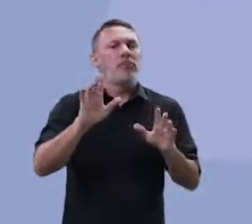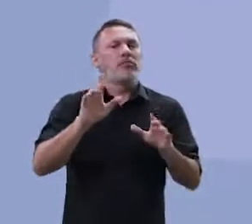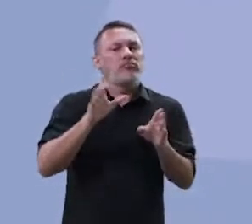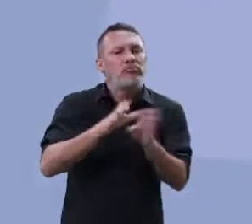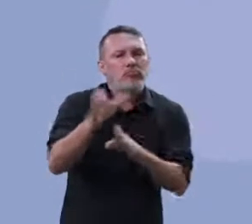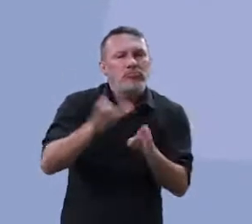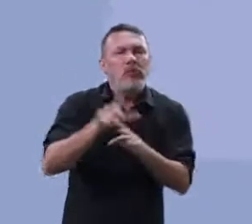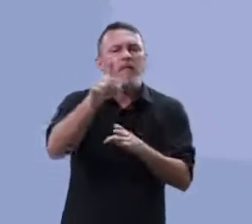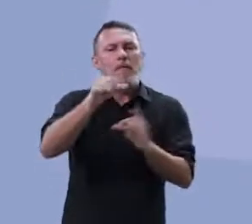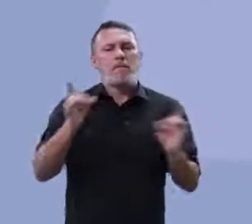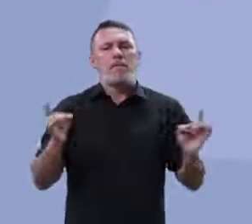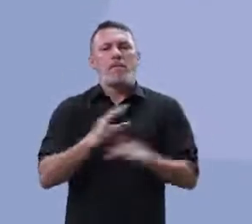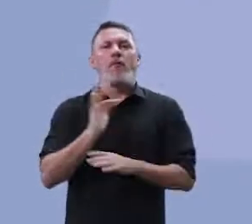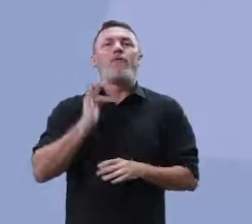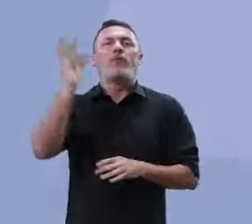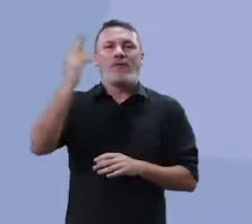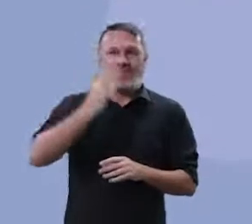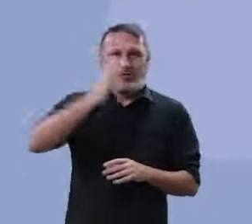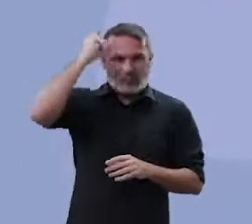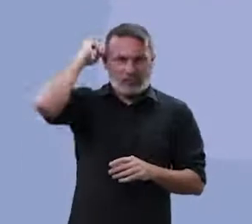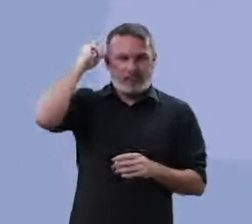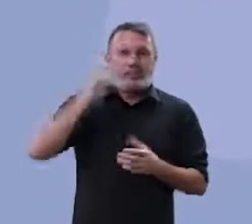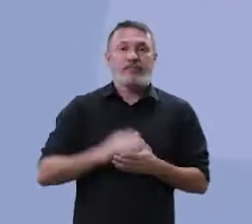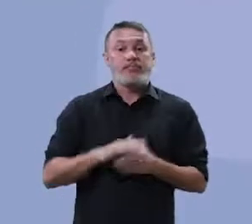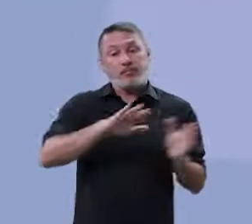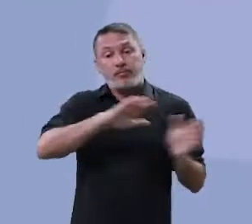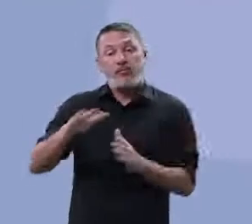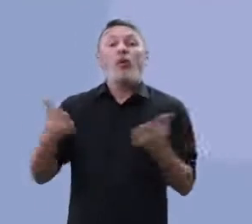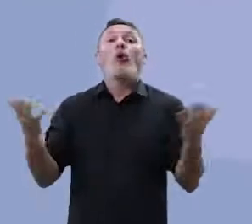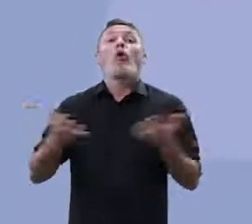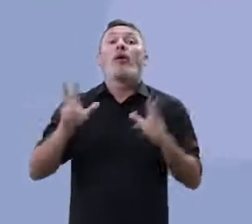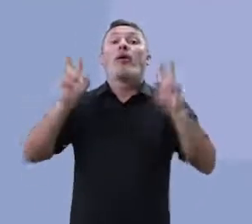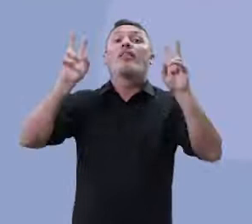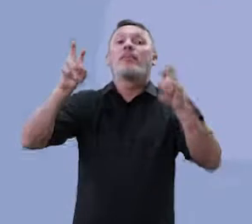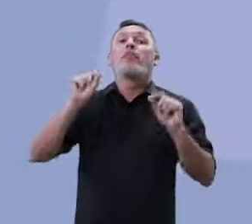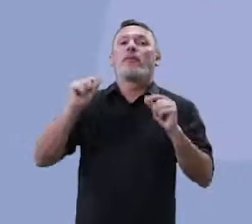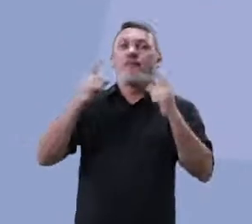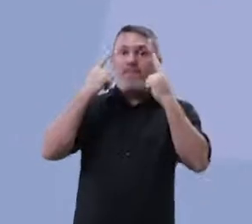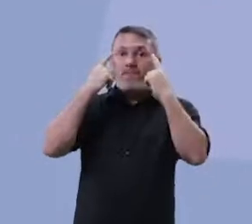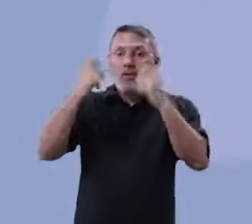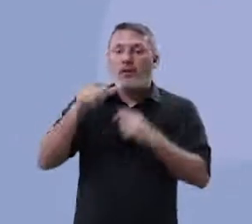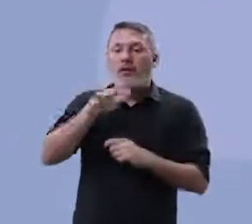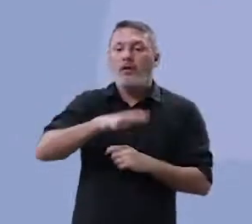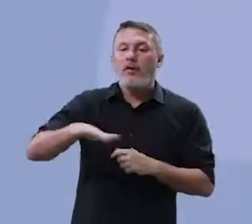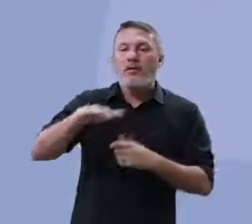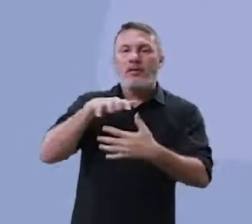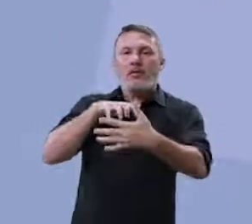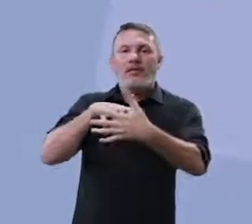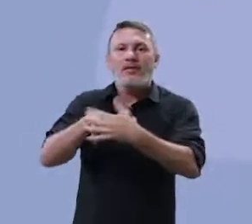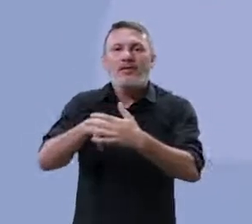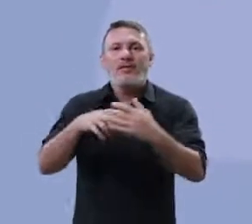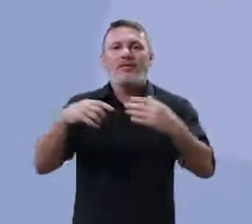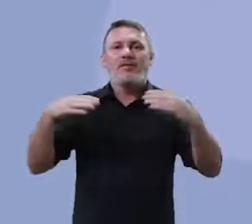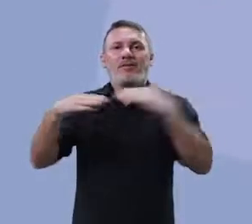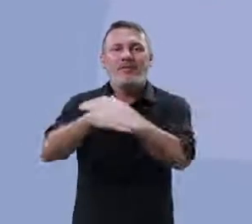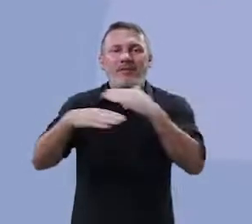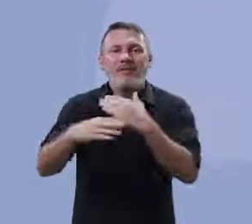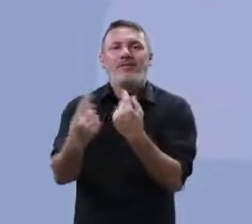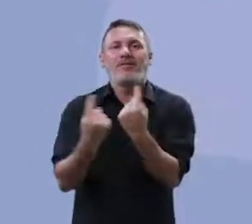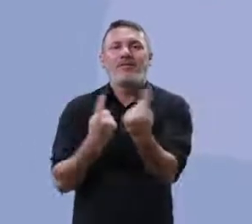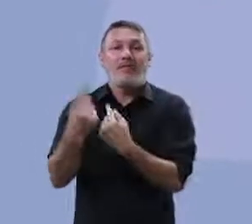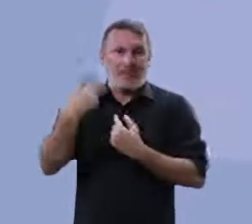preparar para o vestibular. Então o nosso tema de hoje é violência no trânsito brasileiro. Violência no